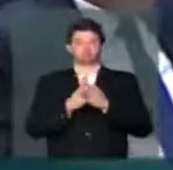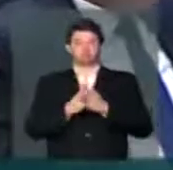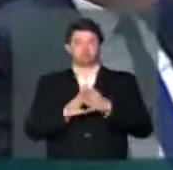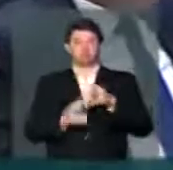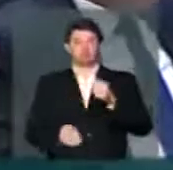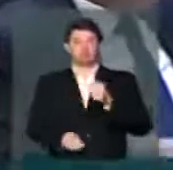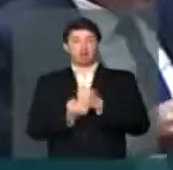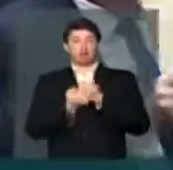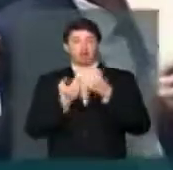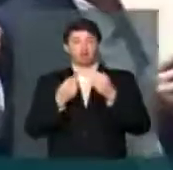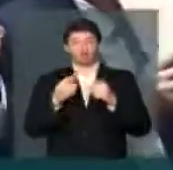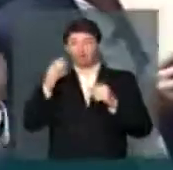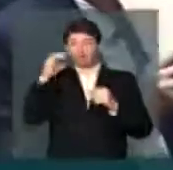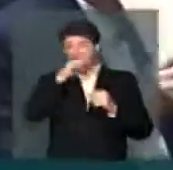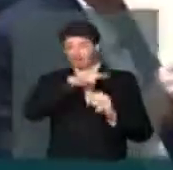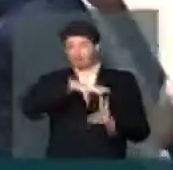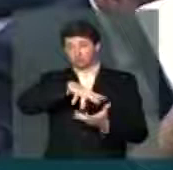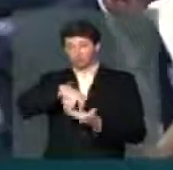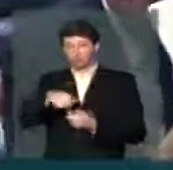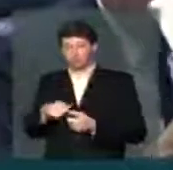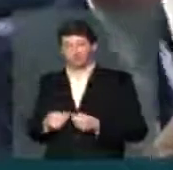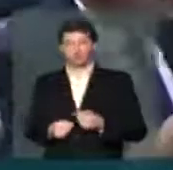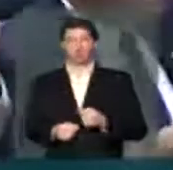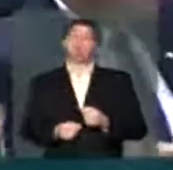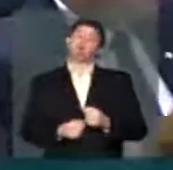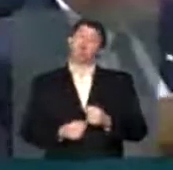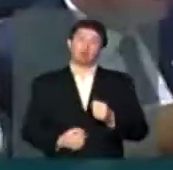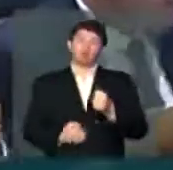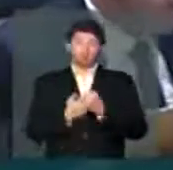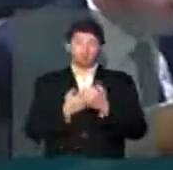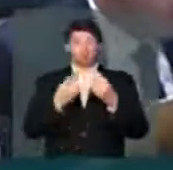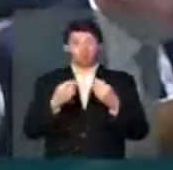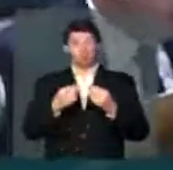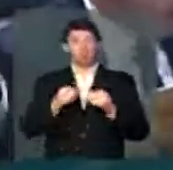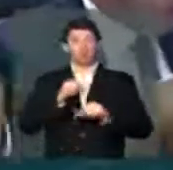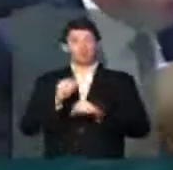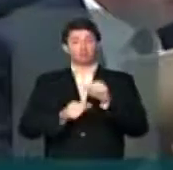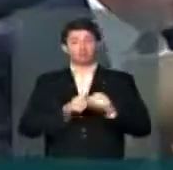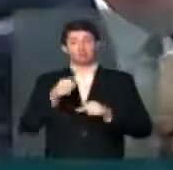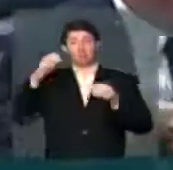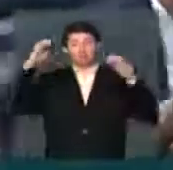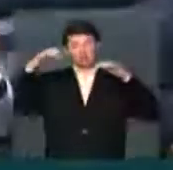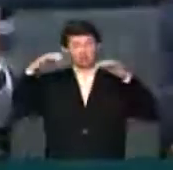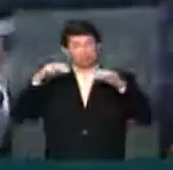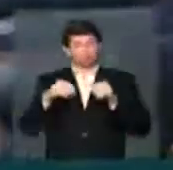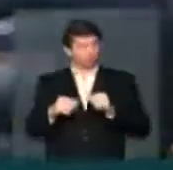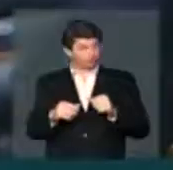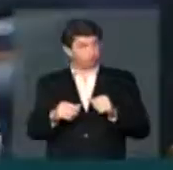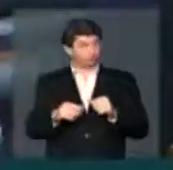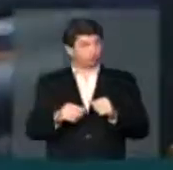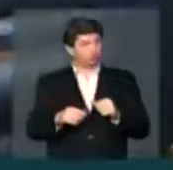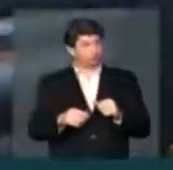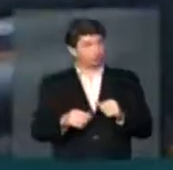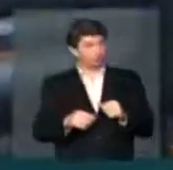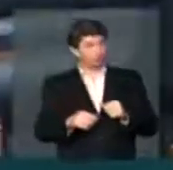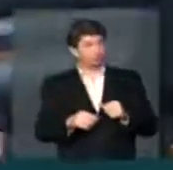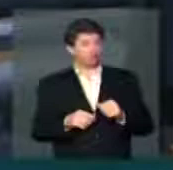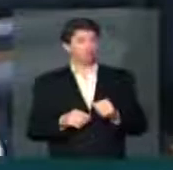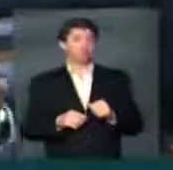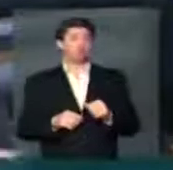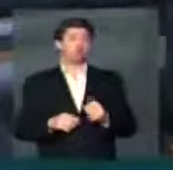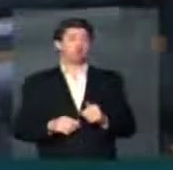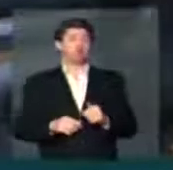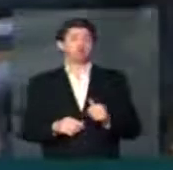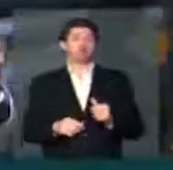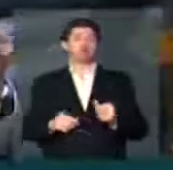ajuda a contribuir para o aquecimento global, ajuda a contribuir para a mudança do regime de chuvas e a consequência disso tudo é essa